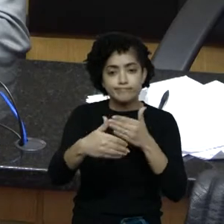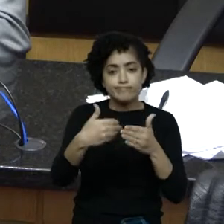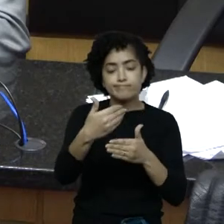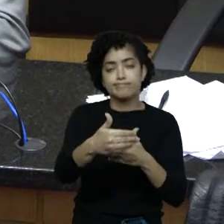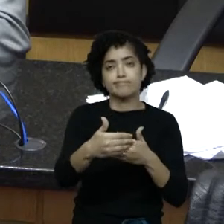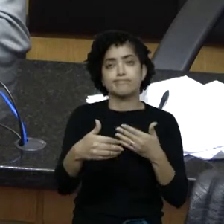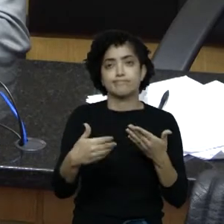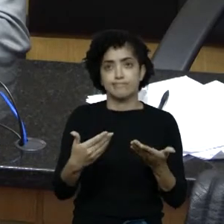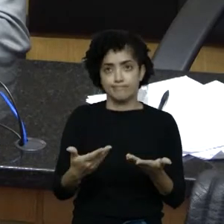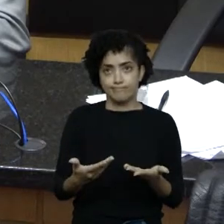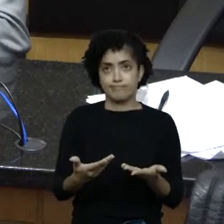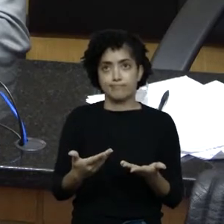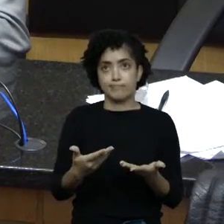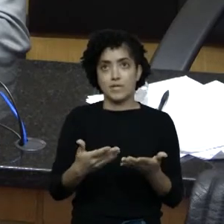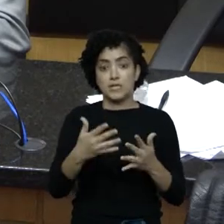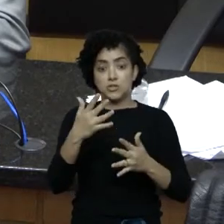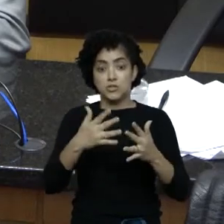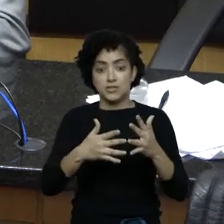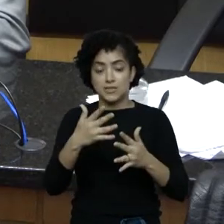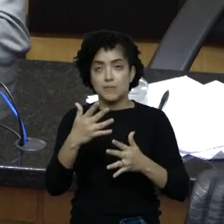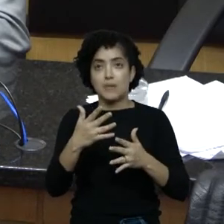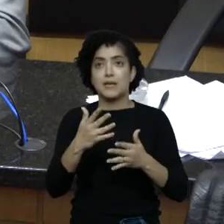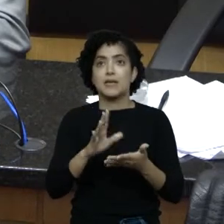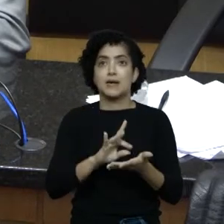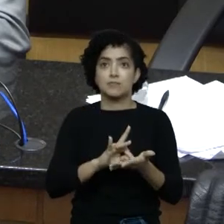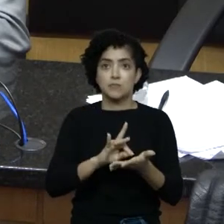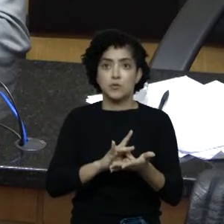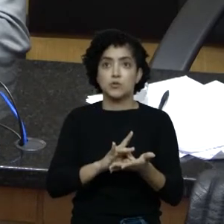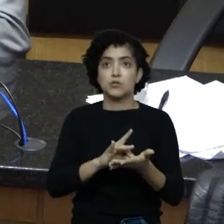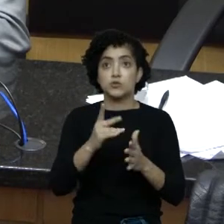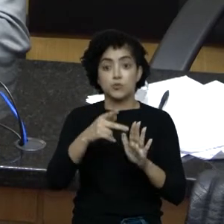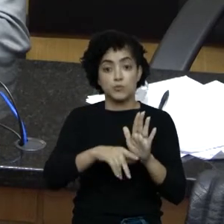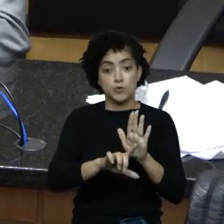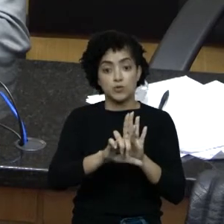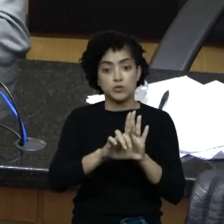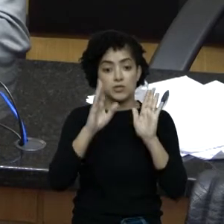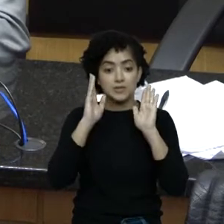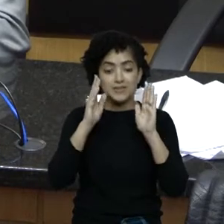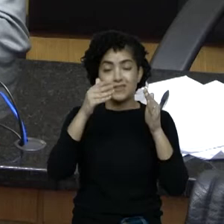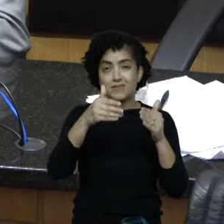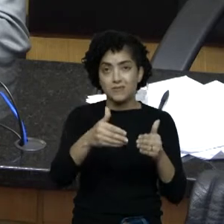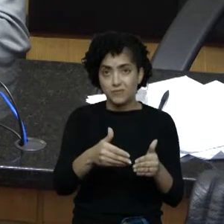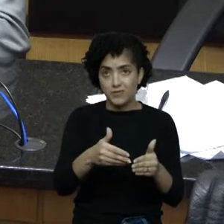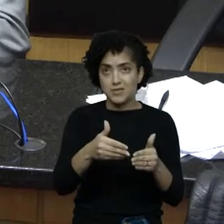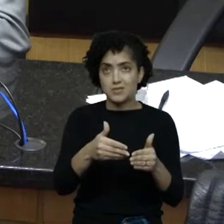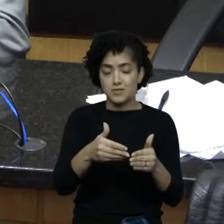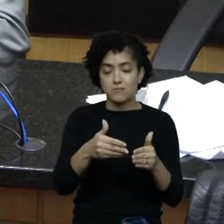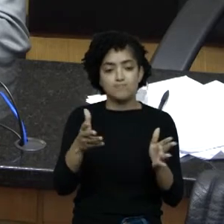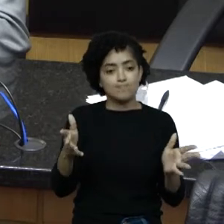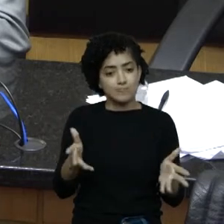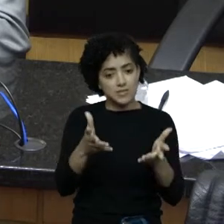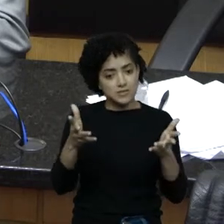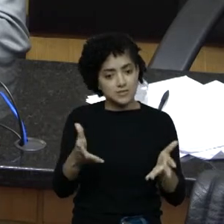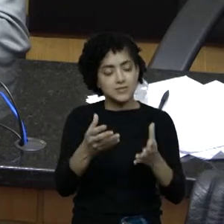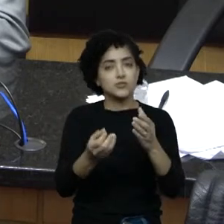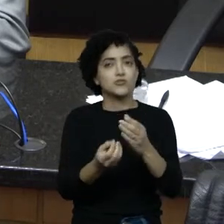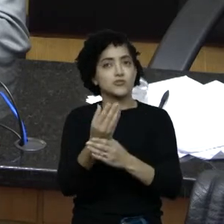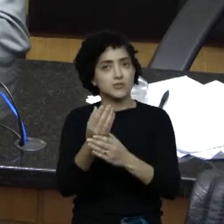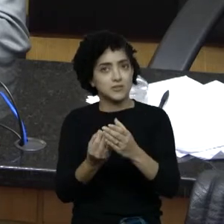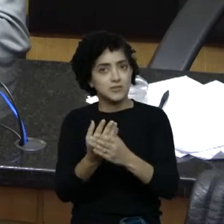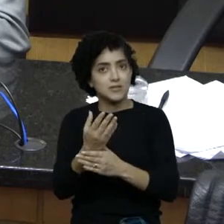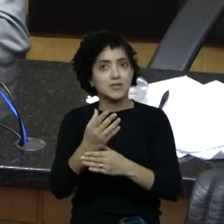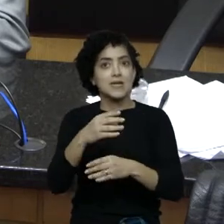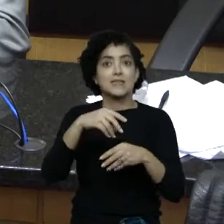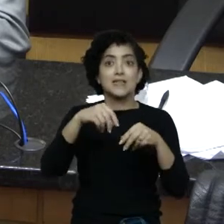de deturpar a origem do projeto que Visa conceder incentivo à cadeia produtiva da